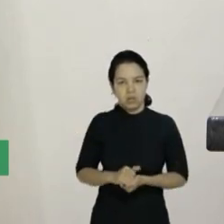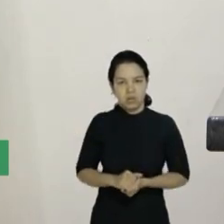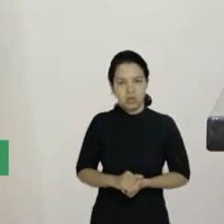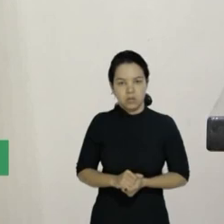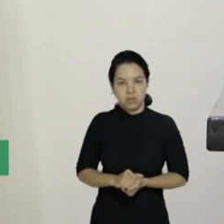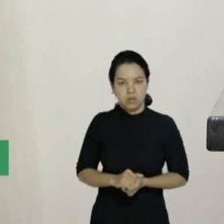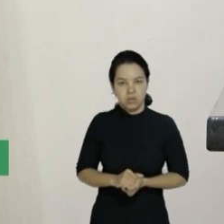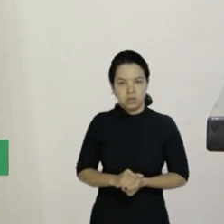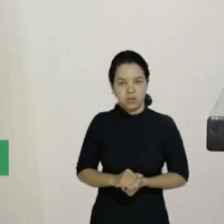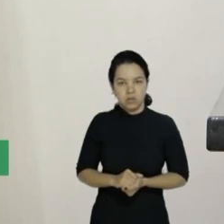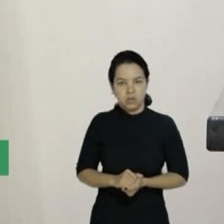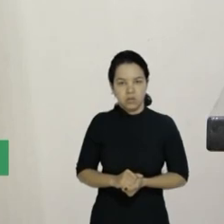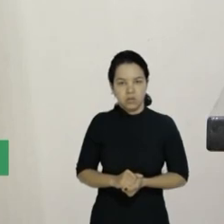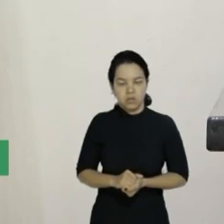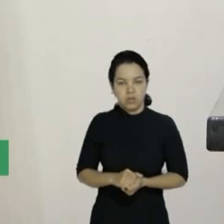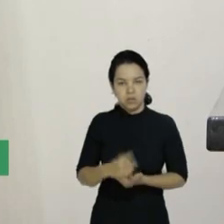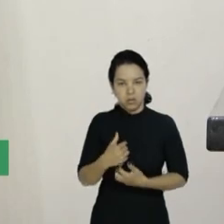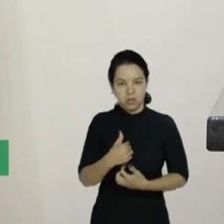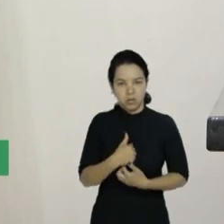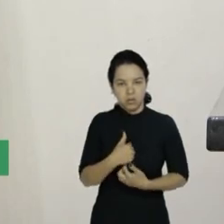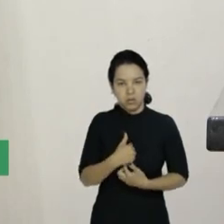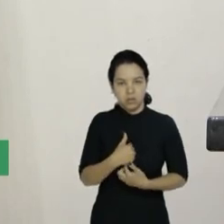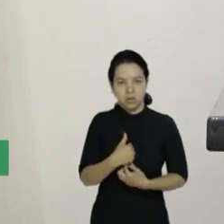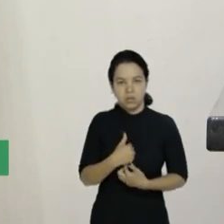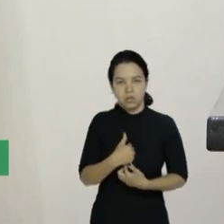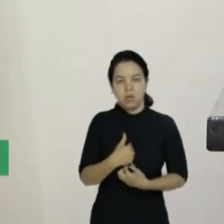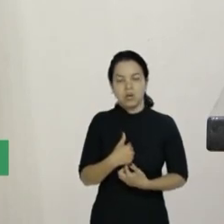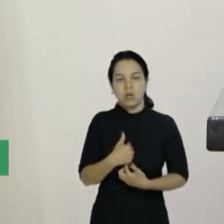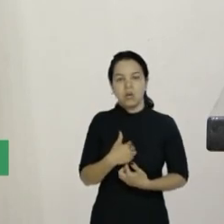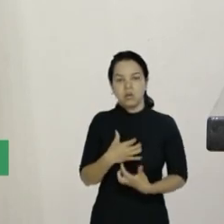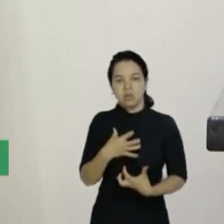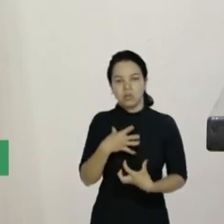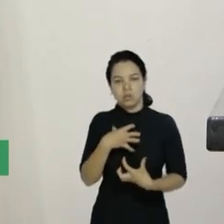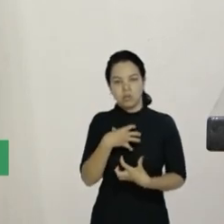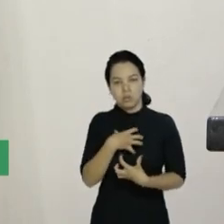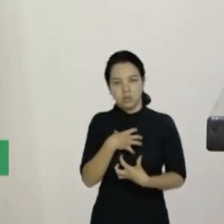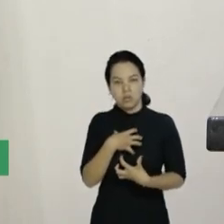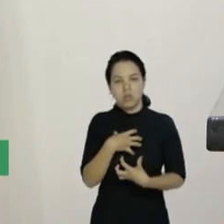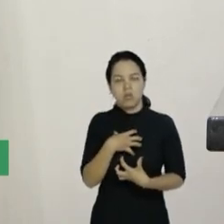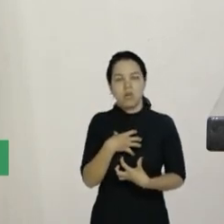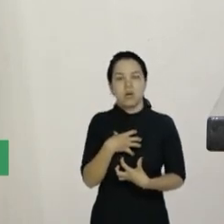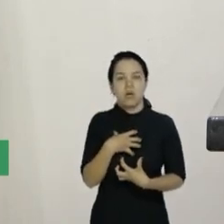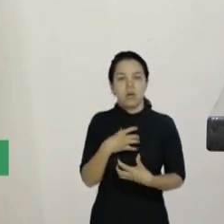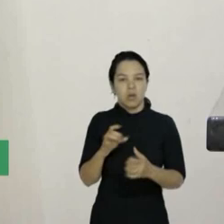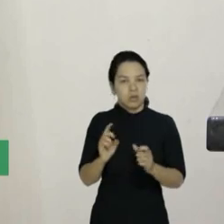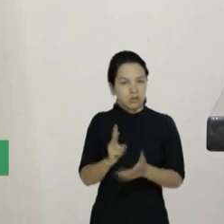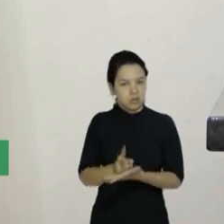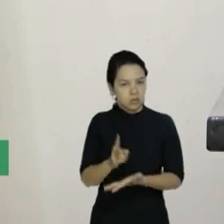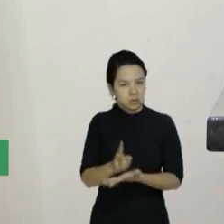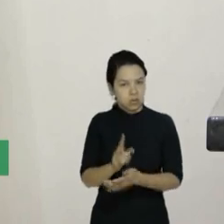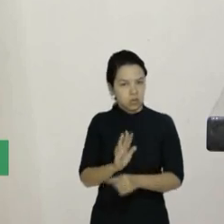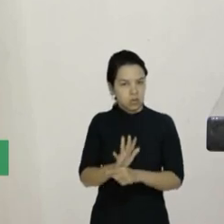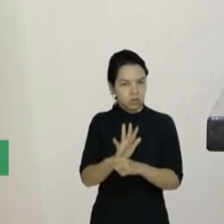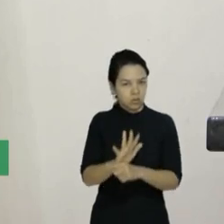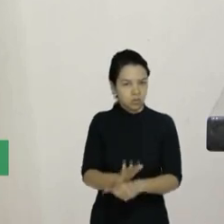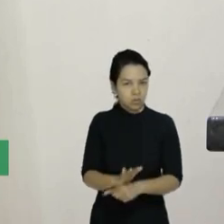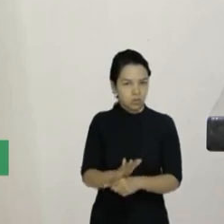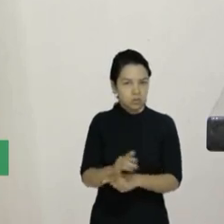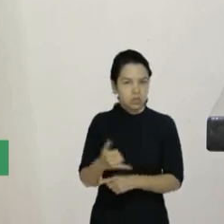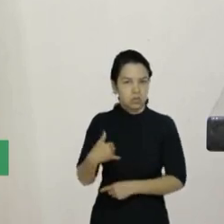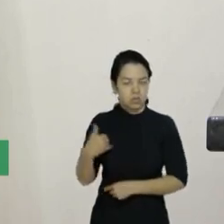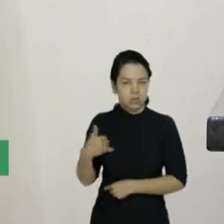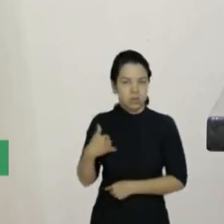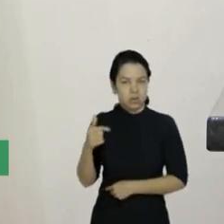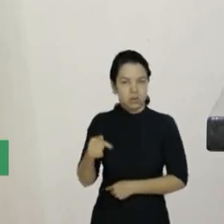eu me coloco à disposição, sempre que precisarem, para ajudar, porque no caso de 73 anos de